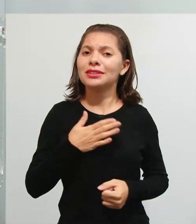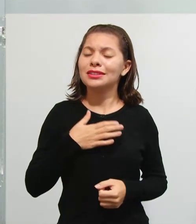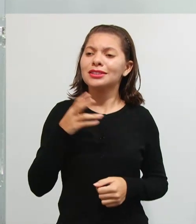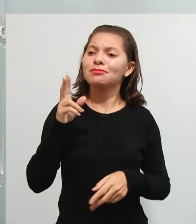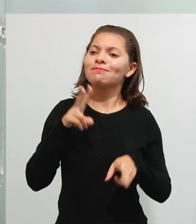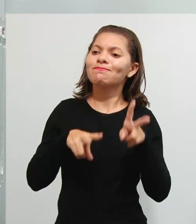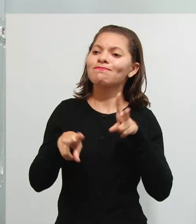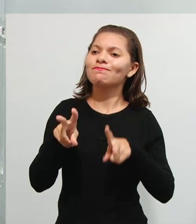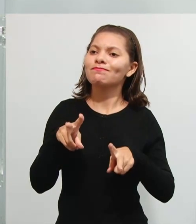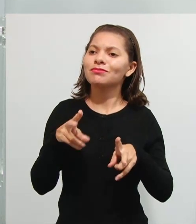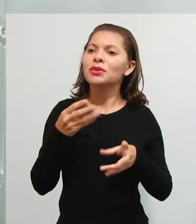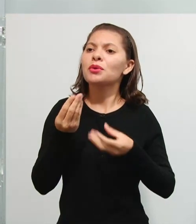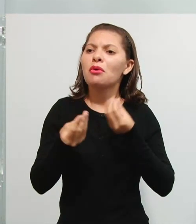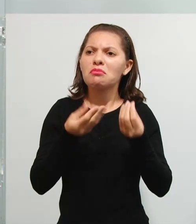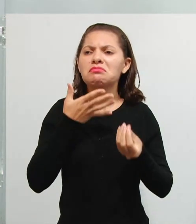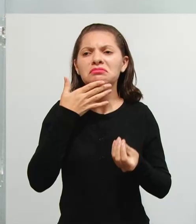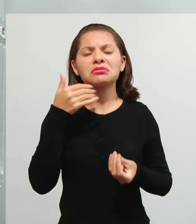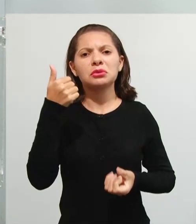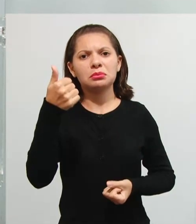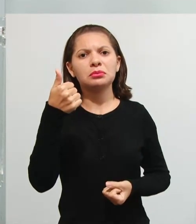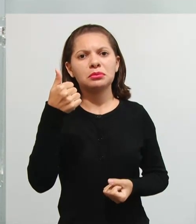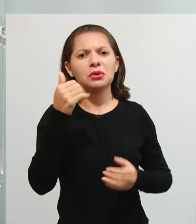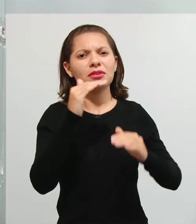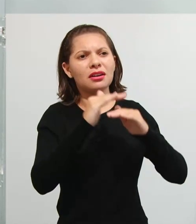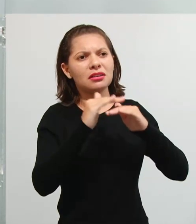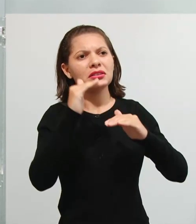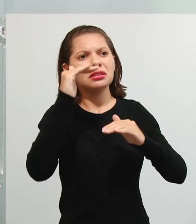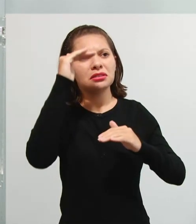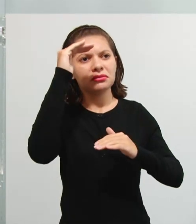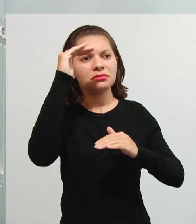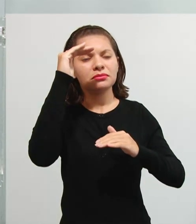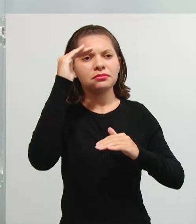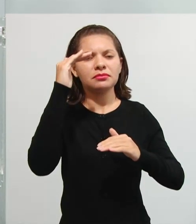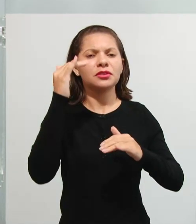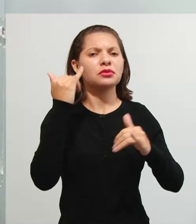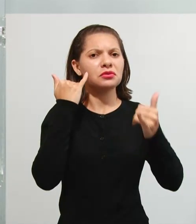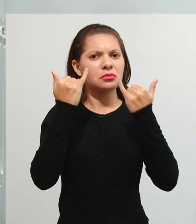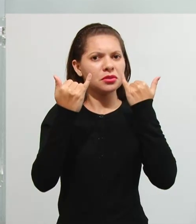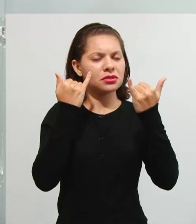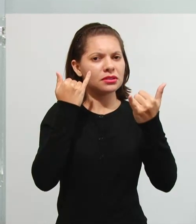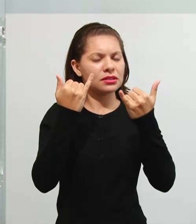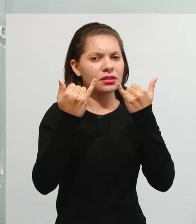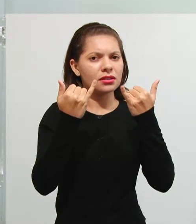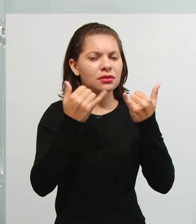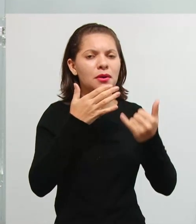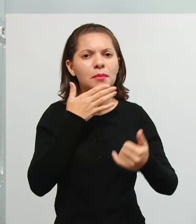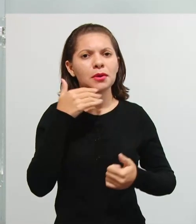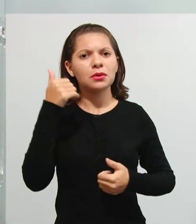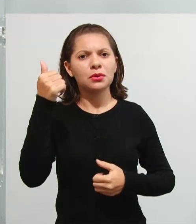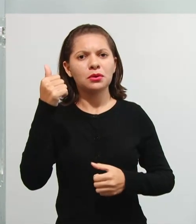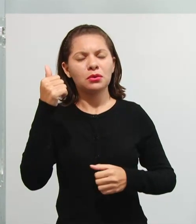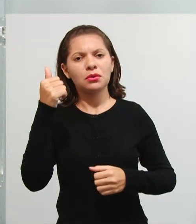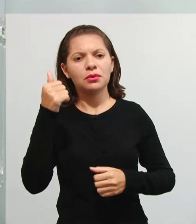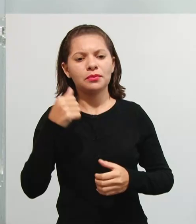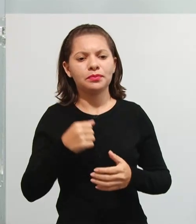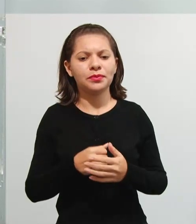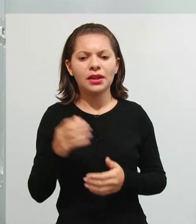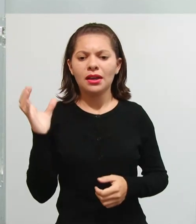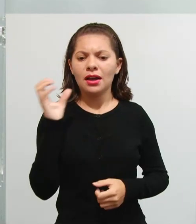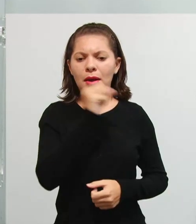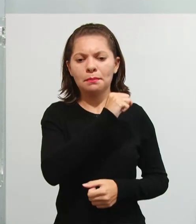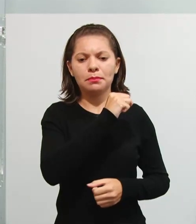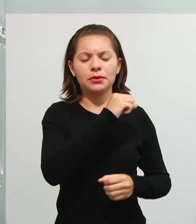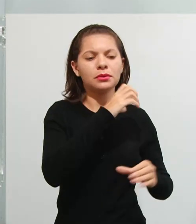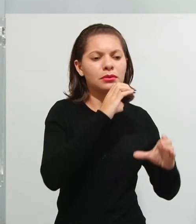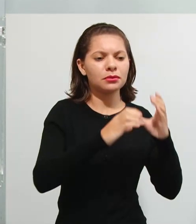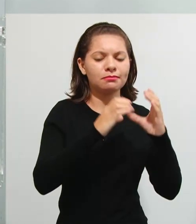gente, como melhorou, como flui a informação, melhorou a velocidade de